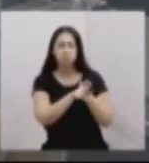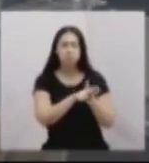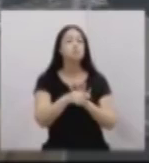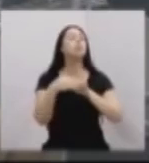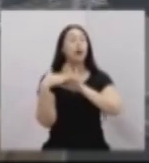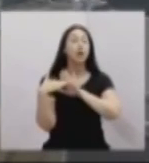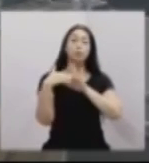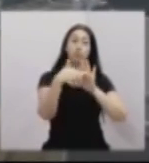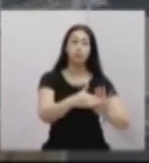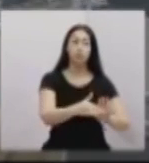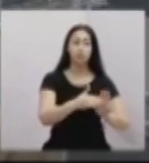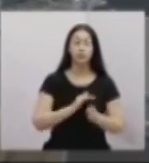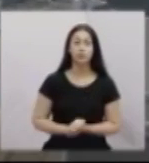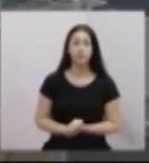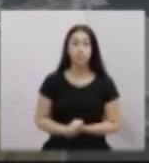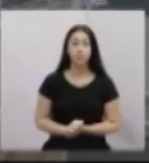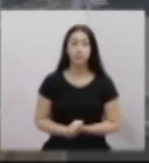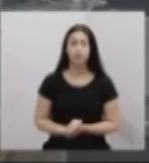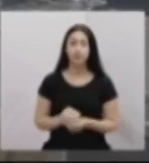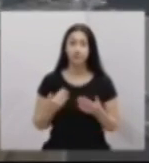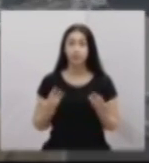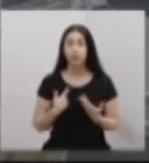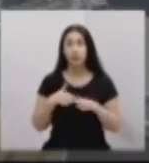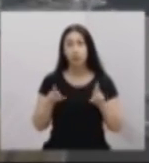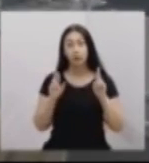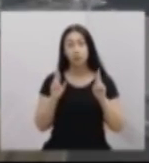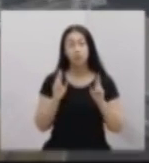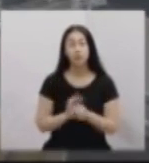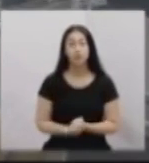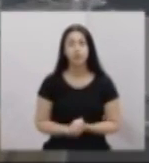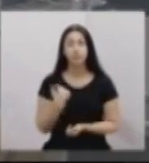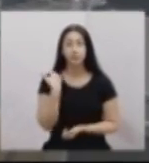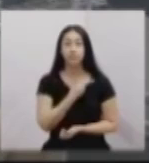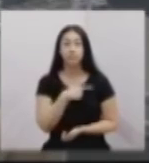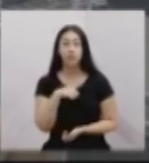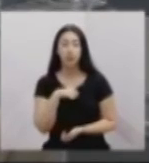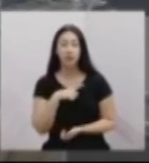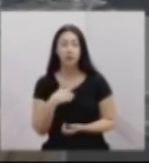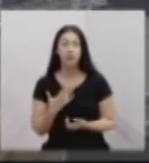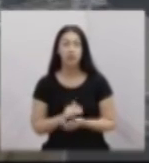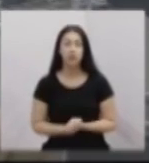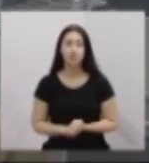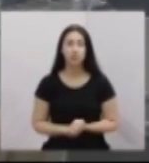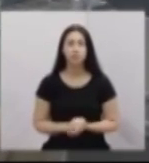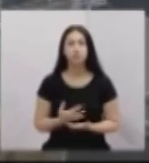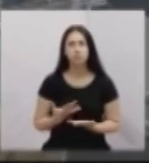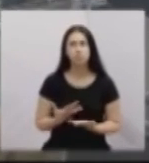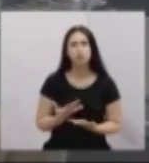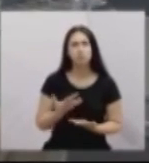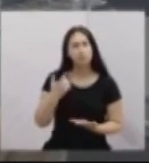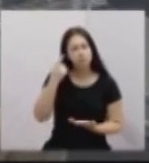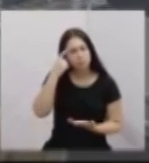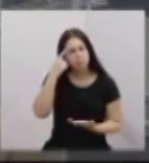atendesse as nossas comunidades. Então, eu espero que tenhamos aí, como eu disse na fala anterior, bom senso